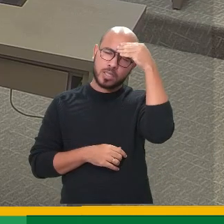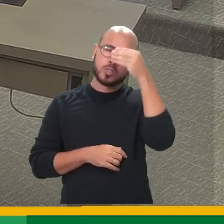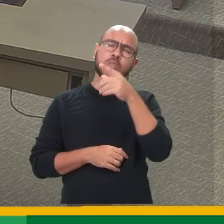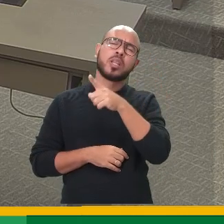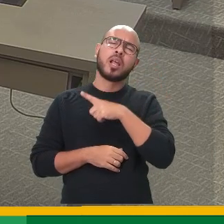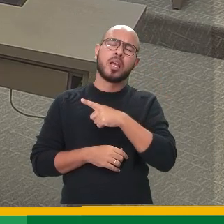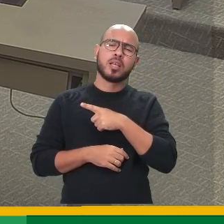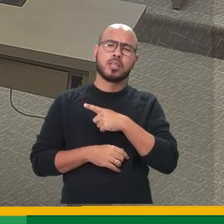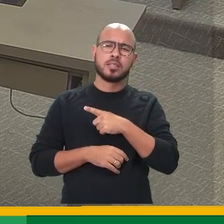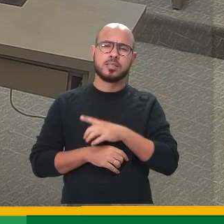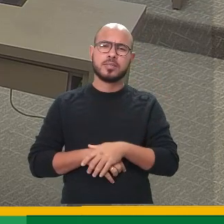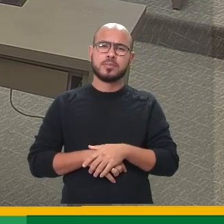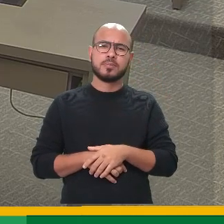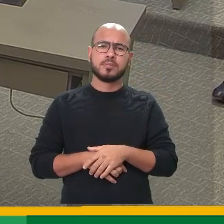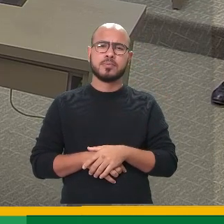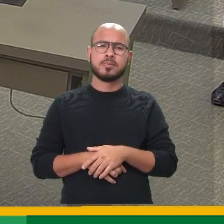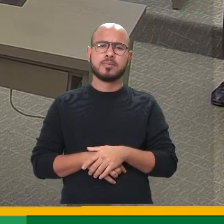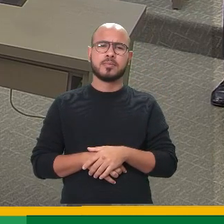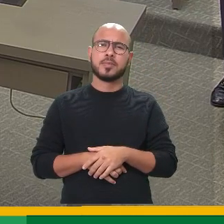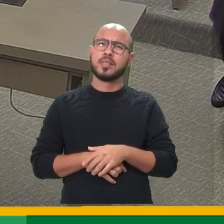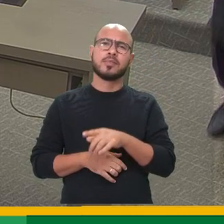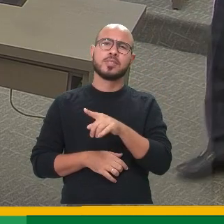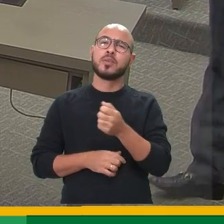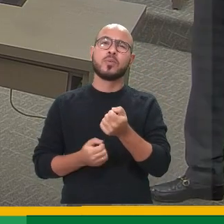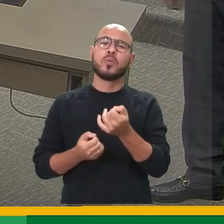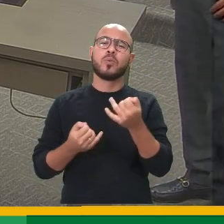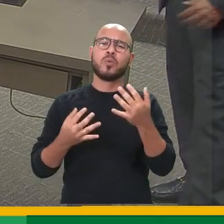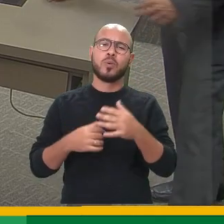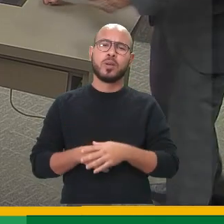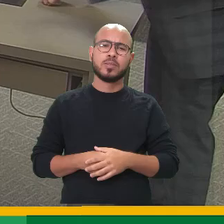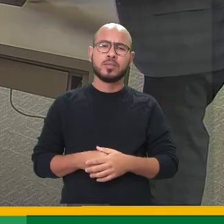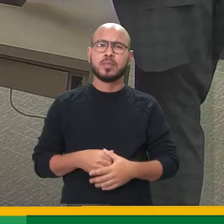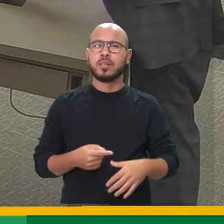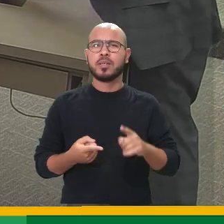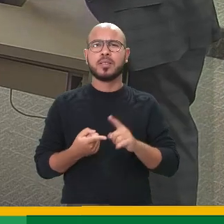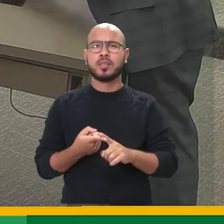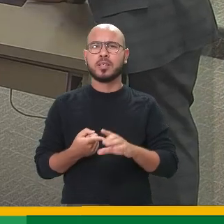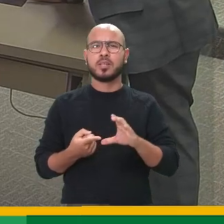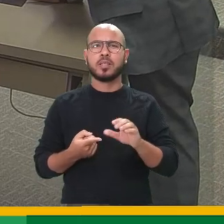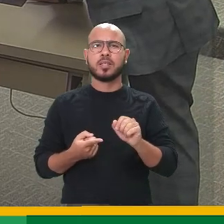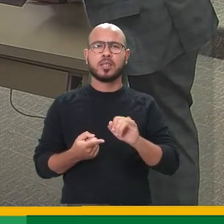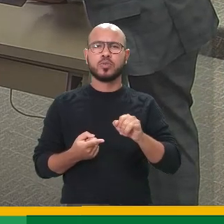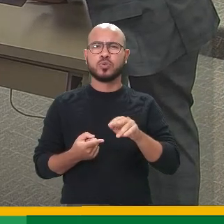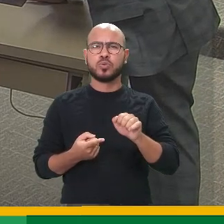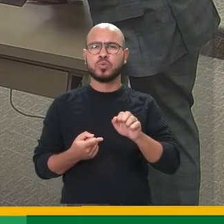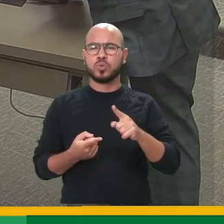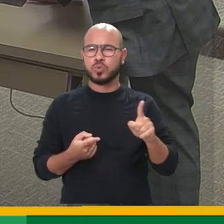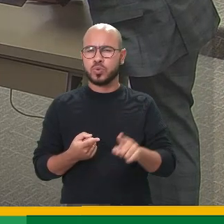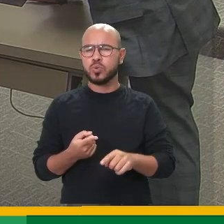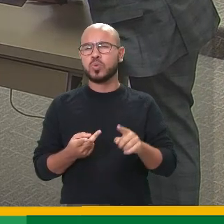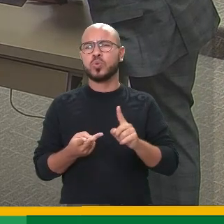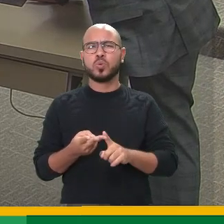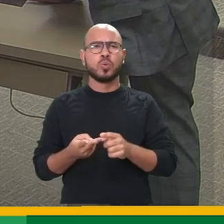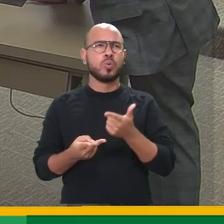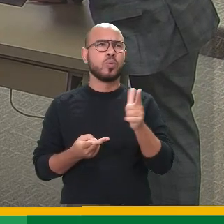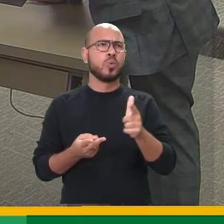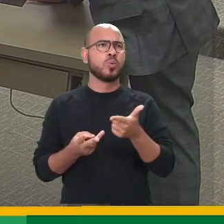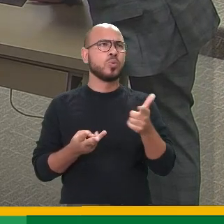mundo eu não sei quanto padrinho é Juru padrinho demais eu